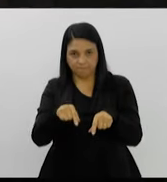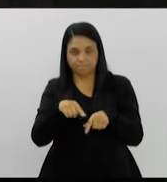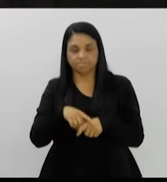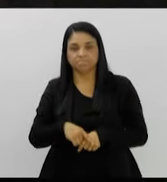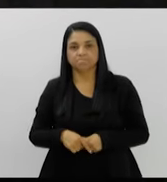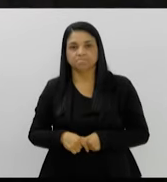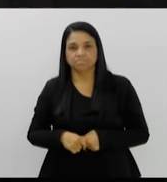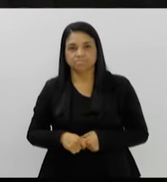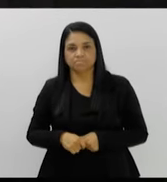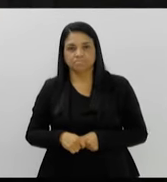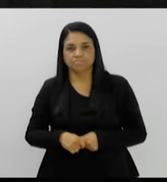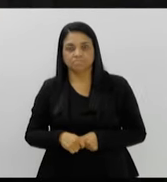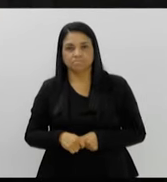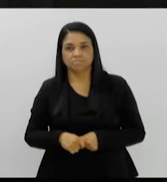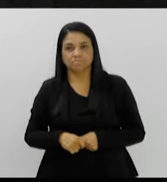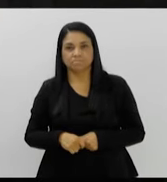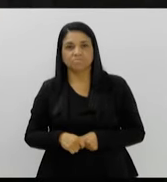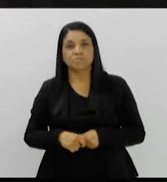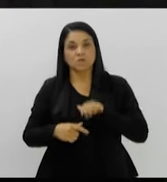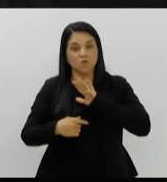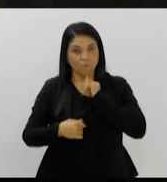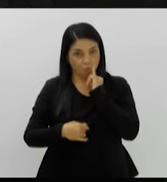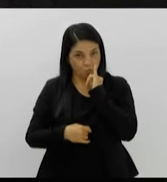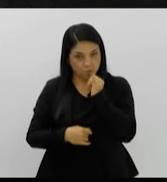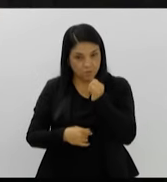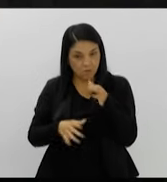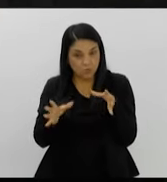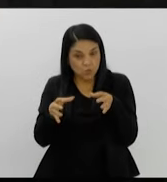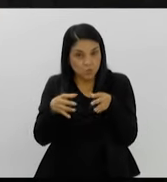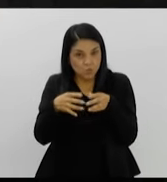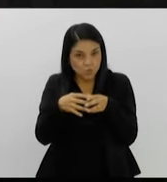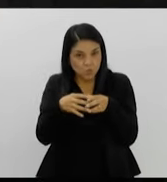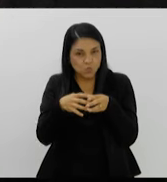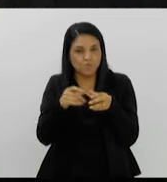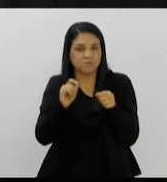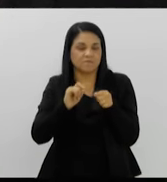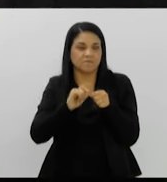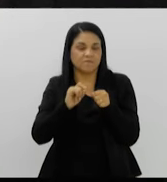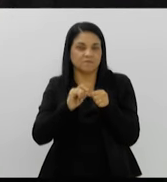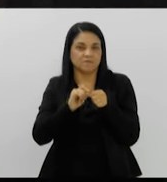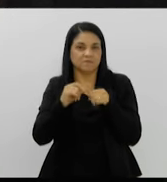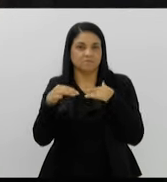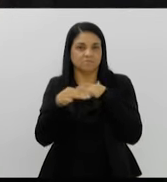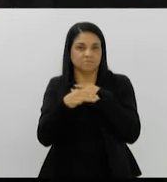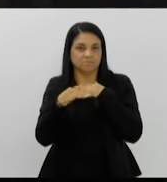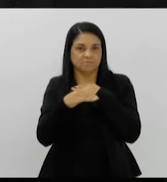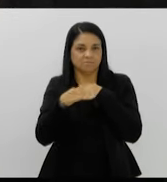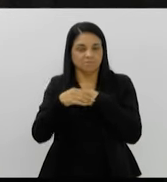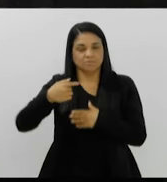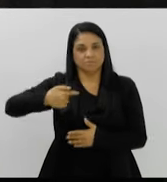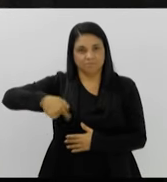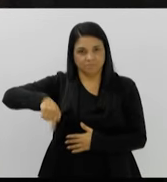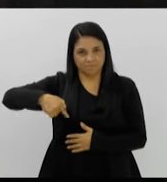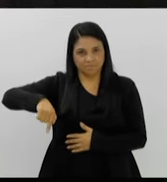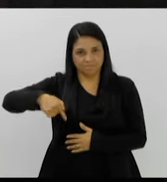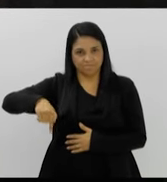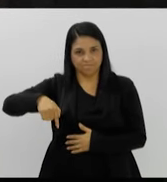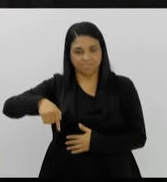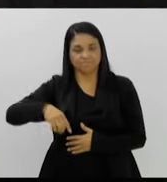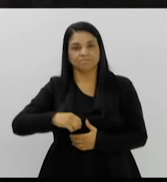vocês o que essa quadrilha vem fazendo na cidade de Queimados Presidente